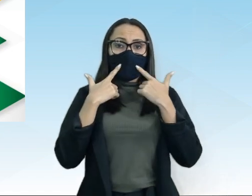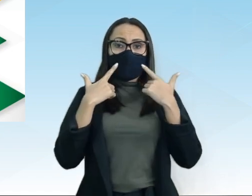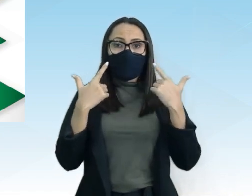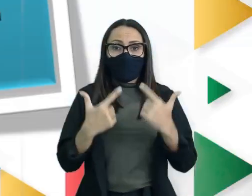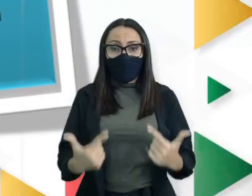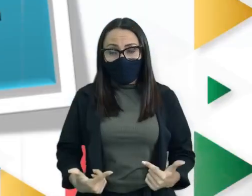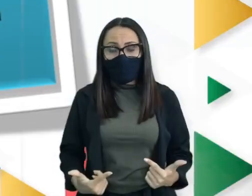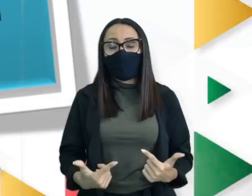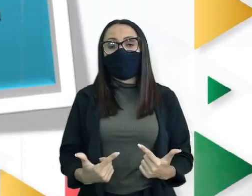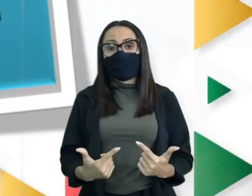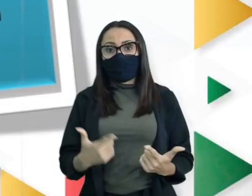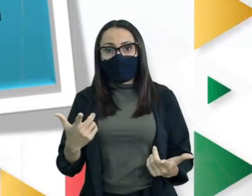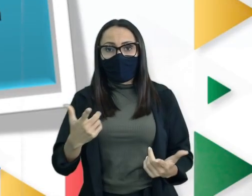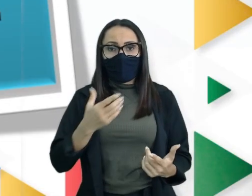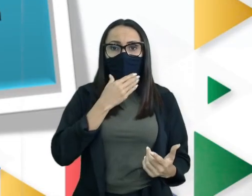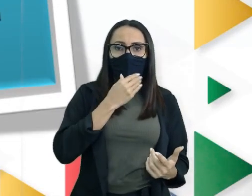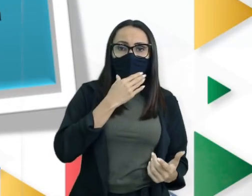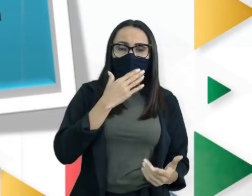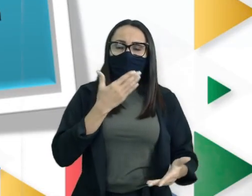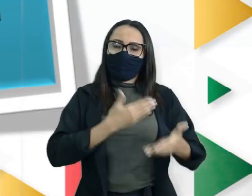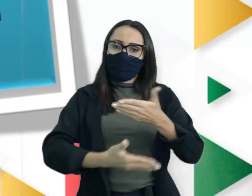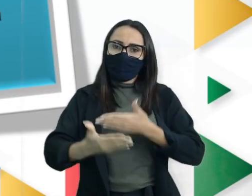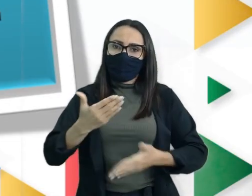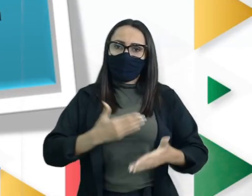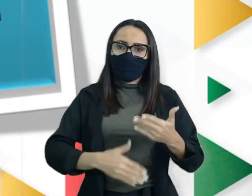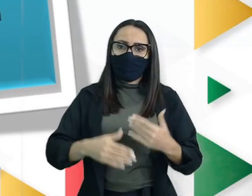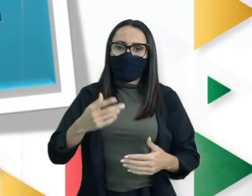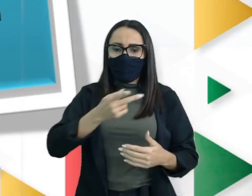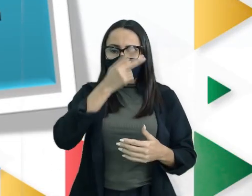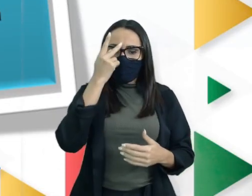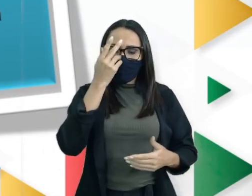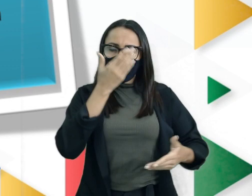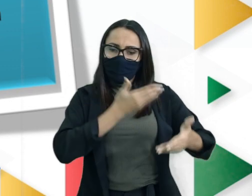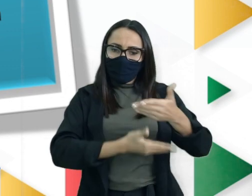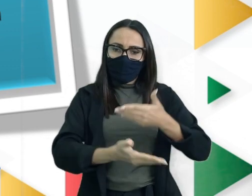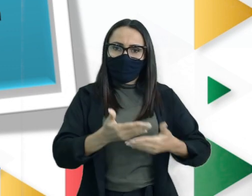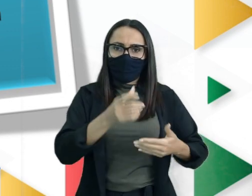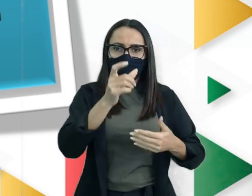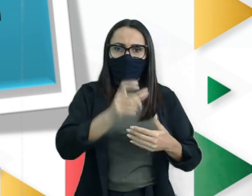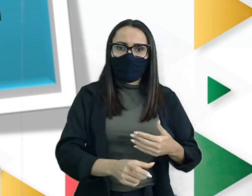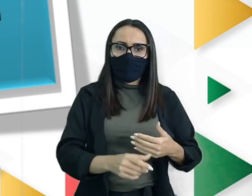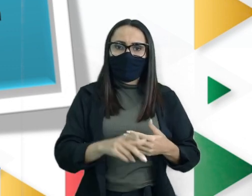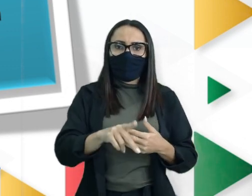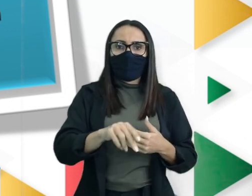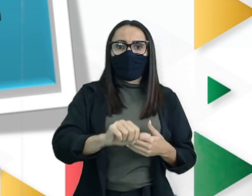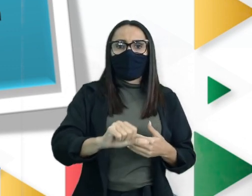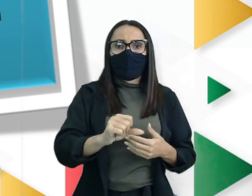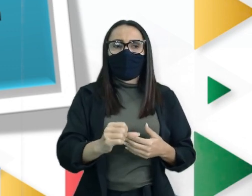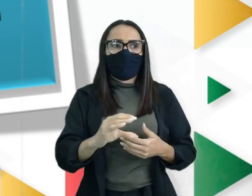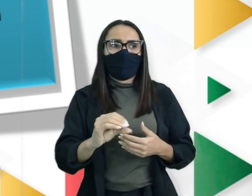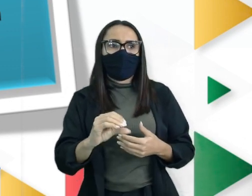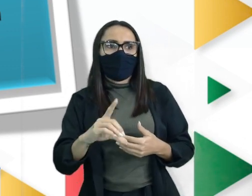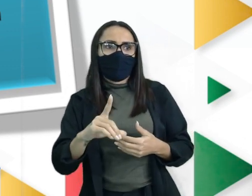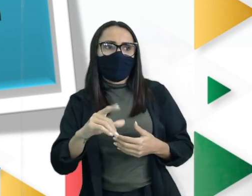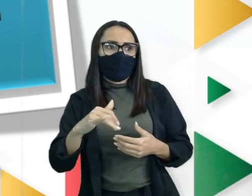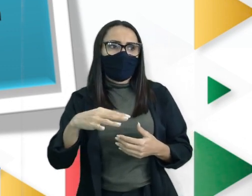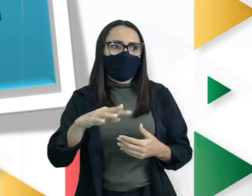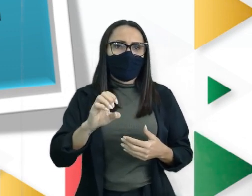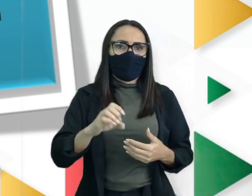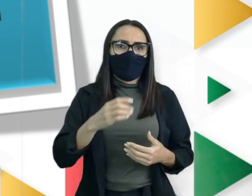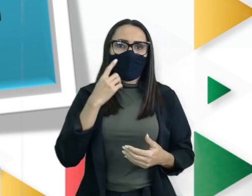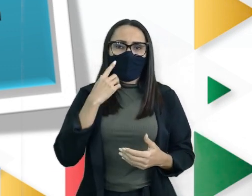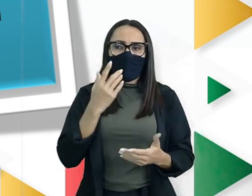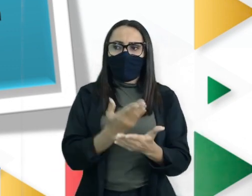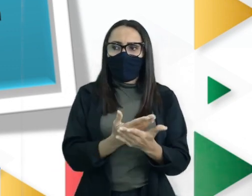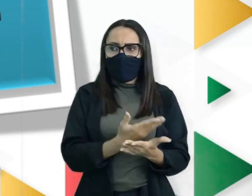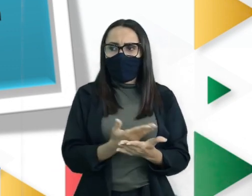criou a linguagem para interagir com o seu semelhante. Pascolini e Spadotto, que são os autores.